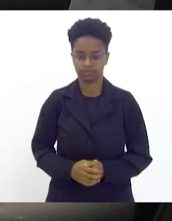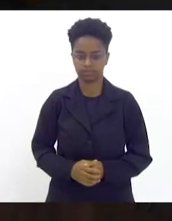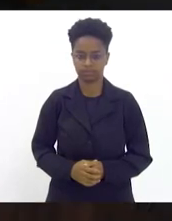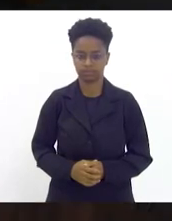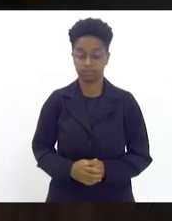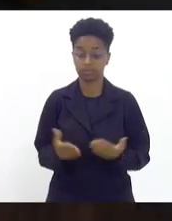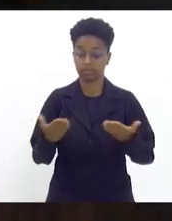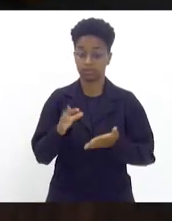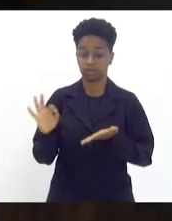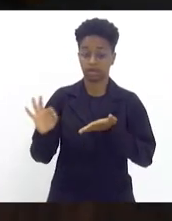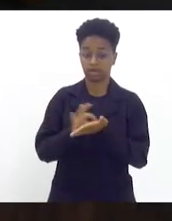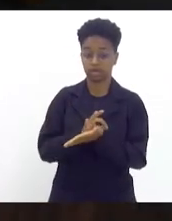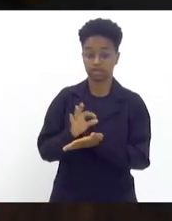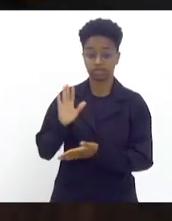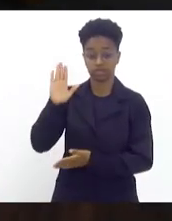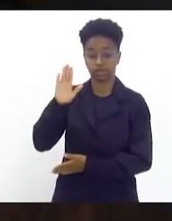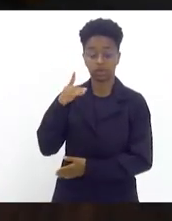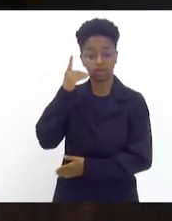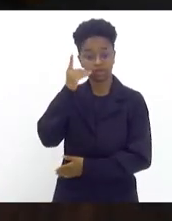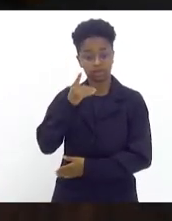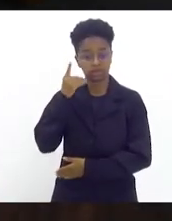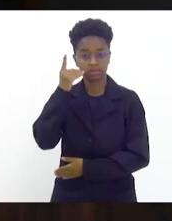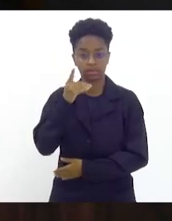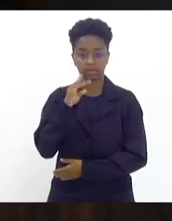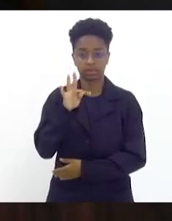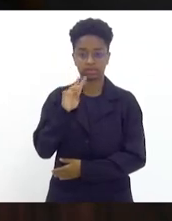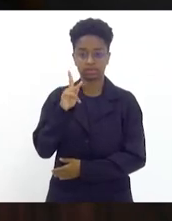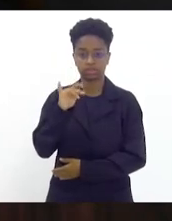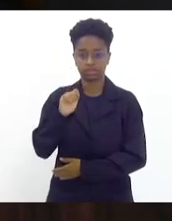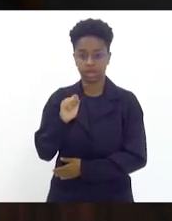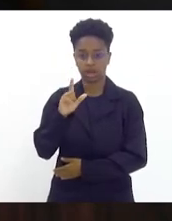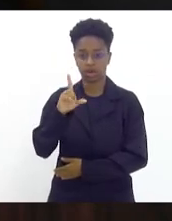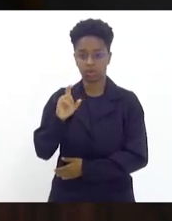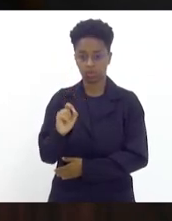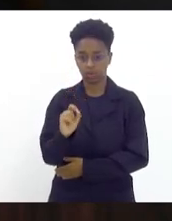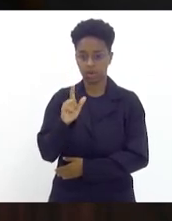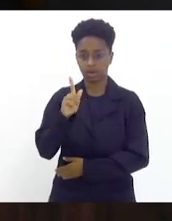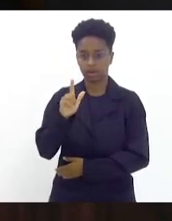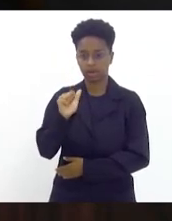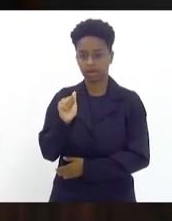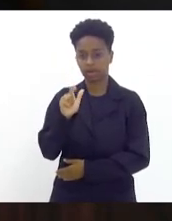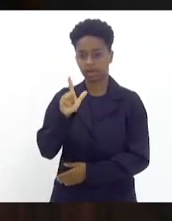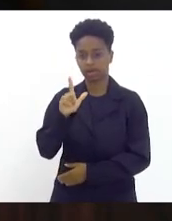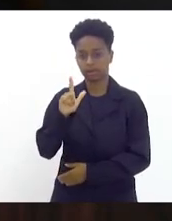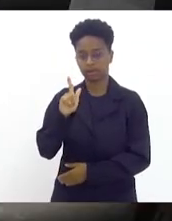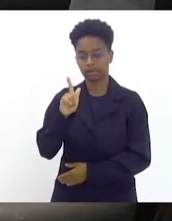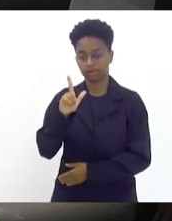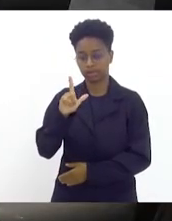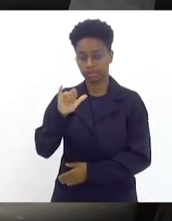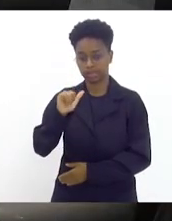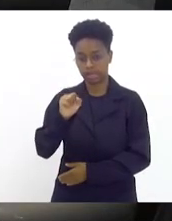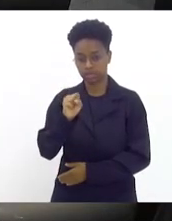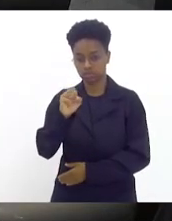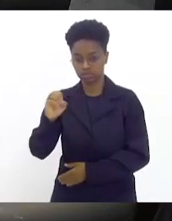próximo a hora do inscrito é o nome Deputado Tiago Gagliasso que dispõe de 10 minutos